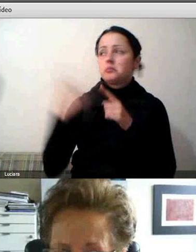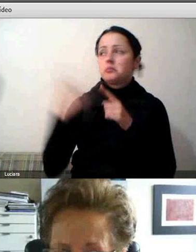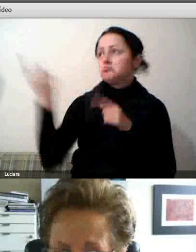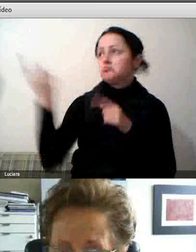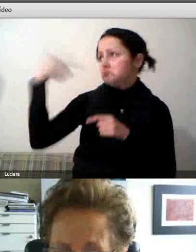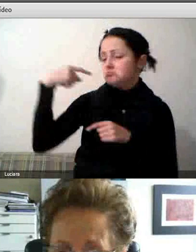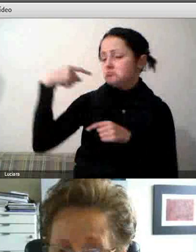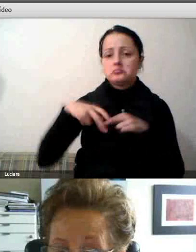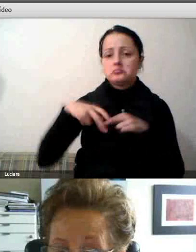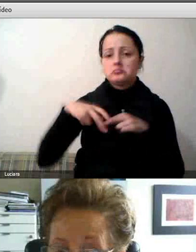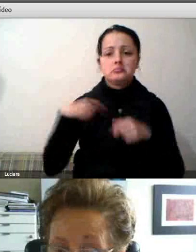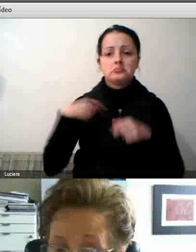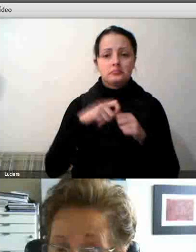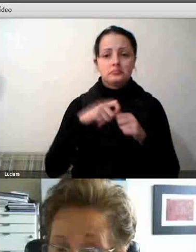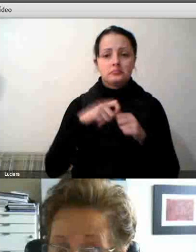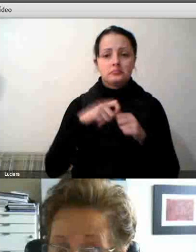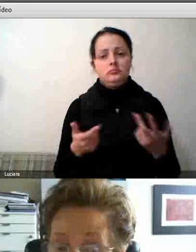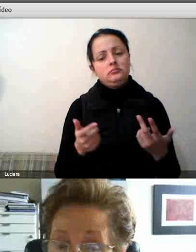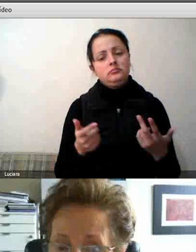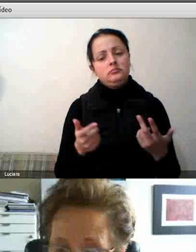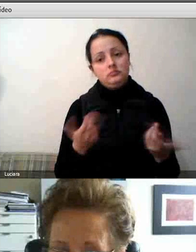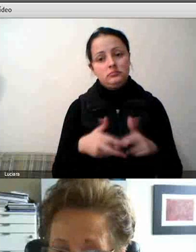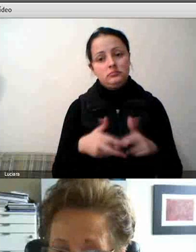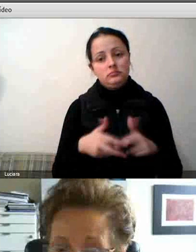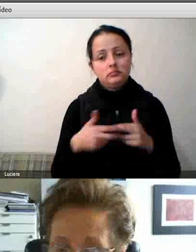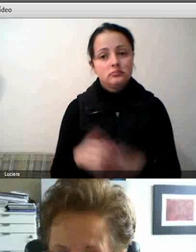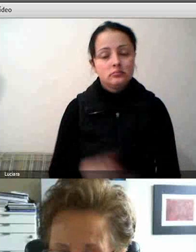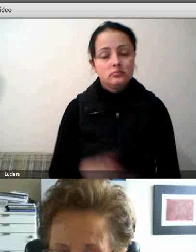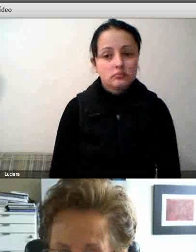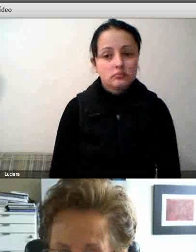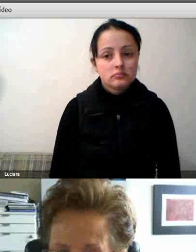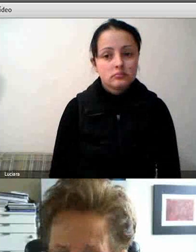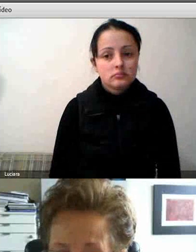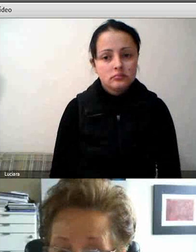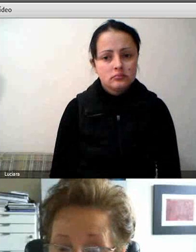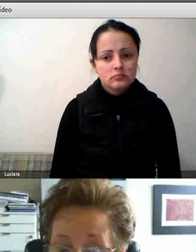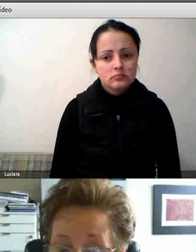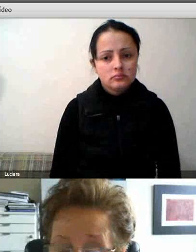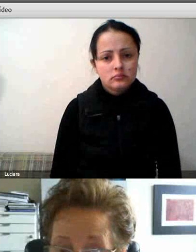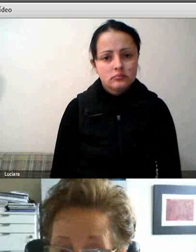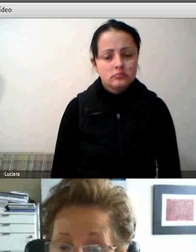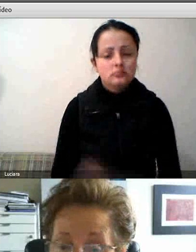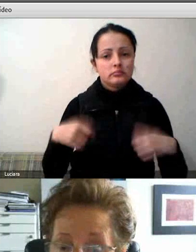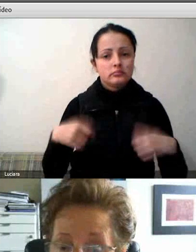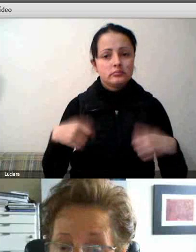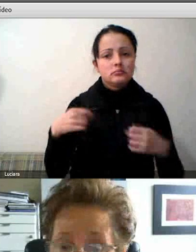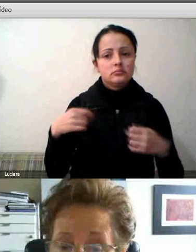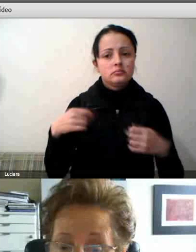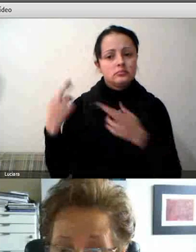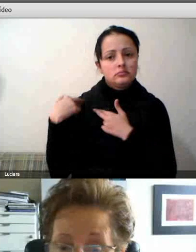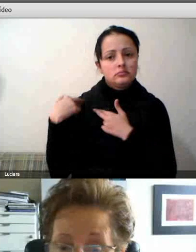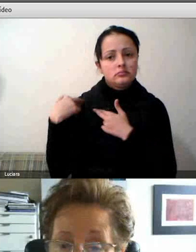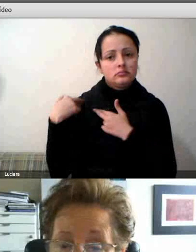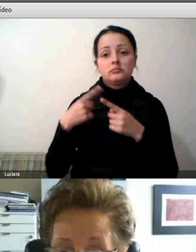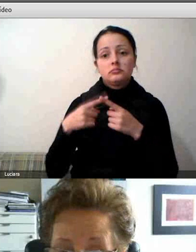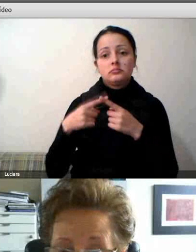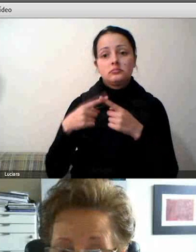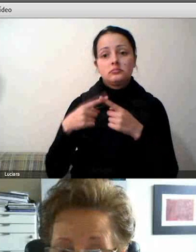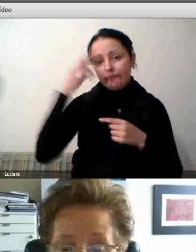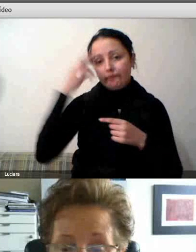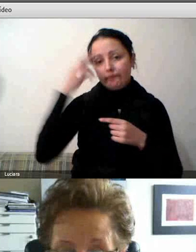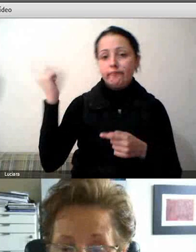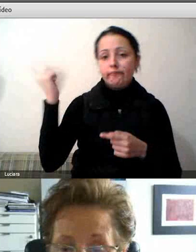criança dependente se tornar um adulto autônomo. E ter autonomia é ter liberdade de assumir a